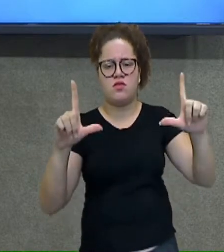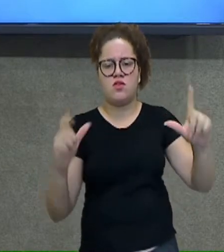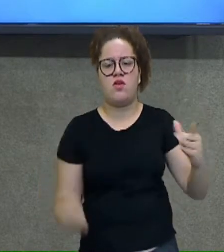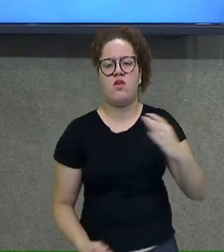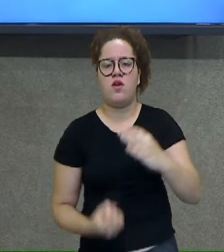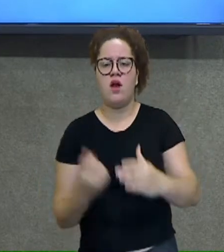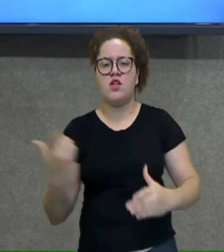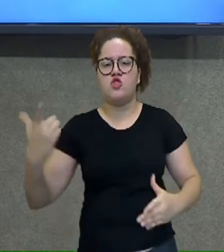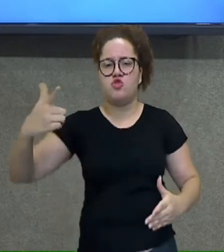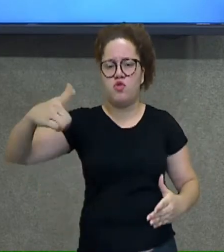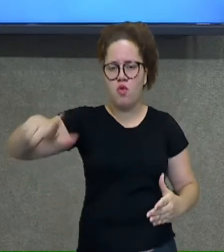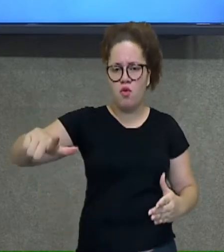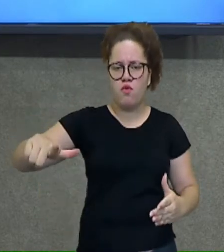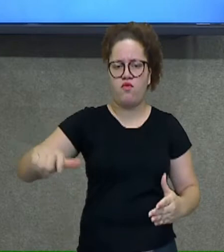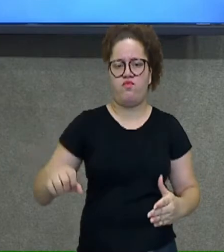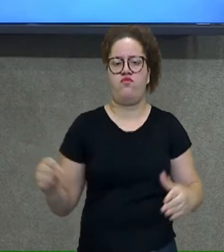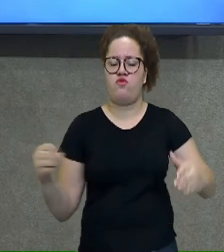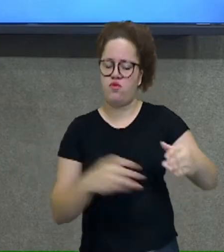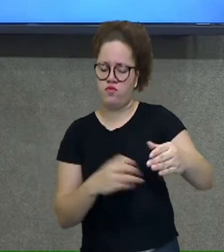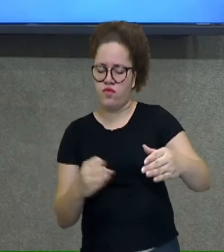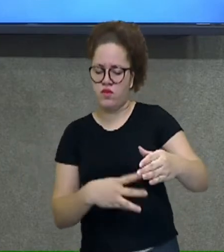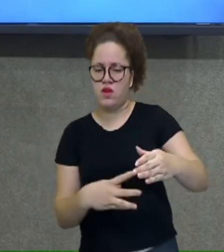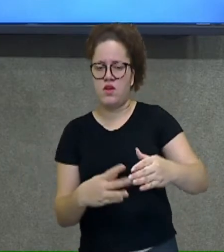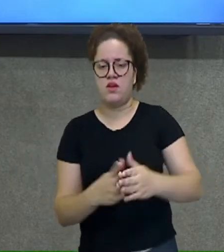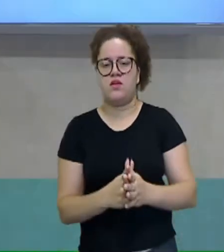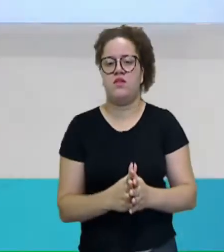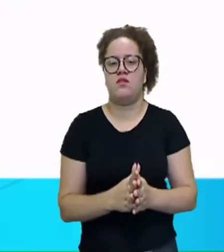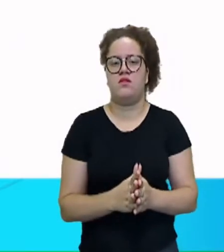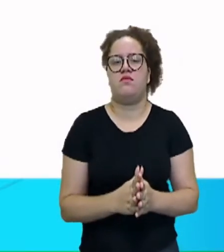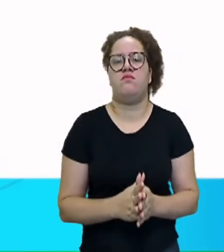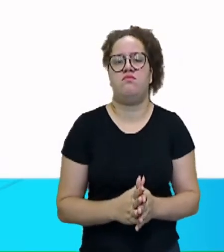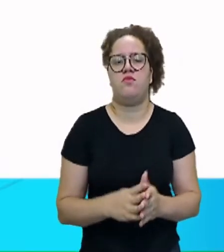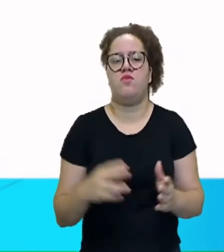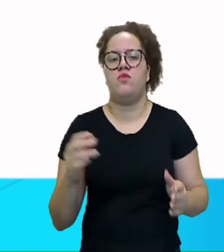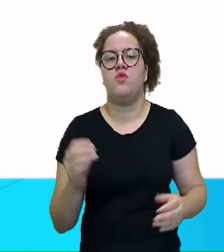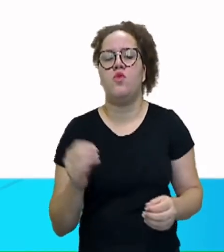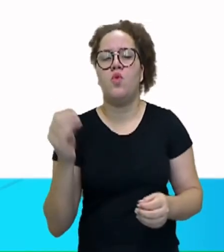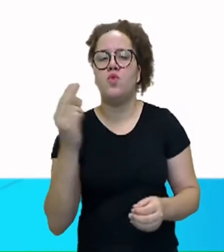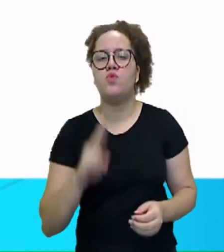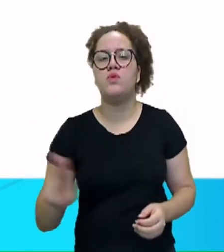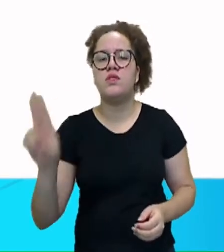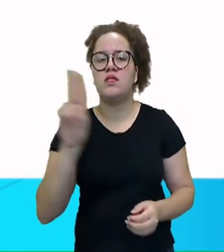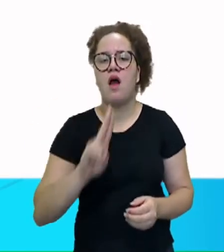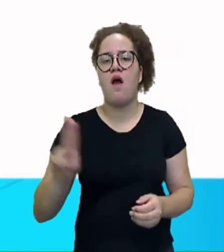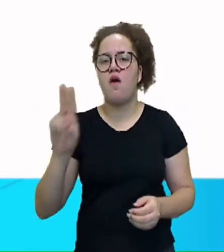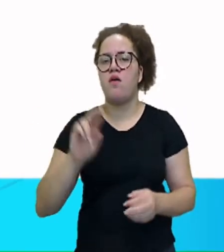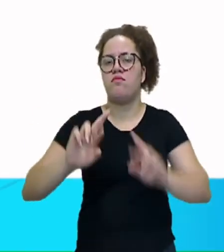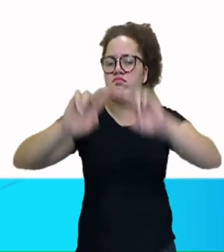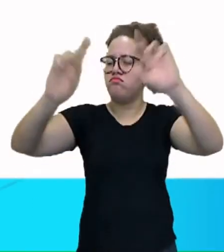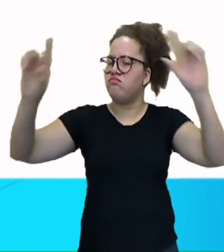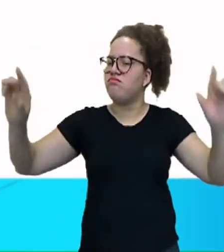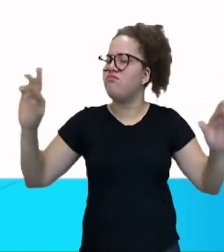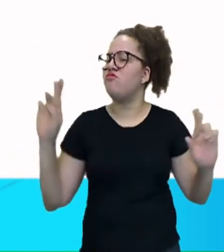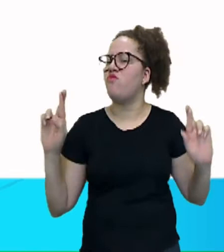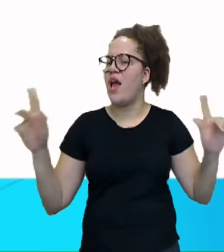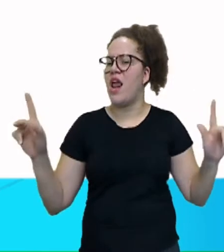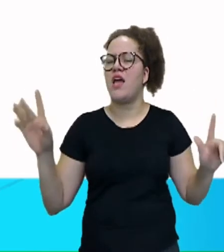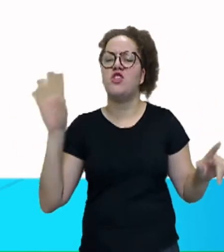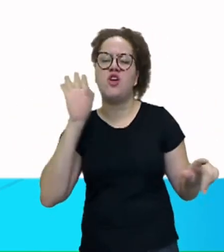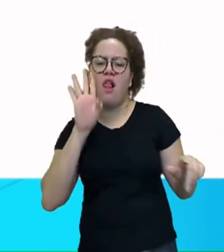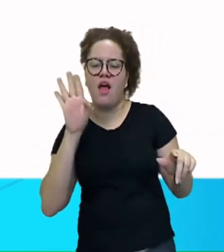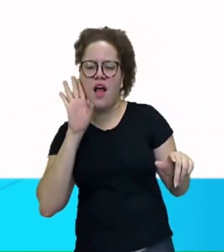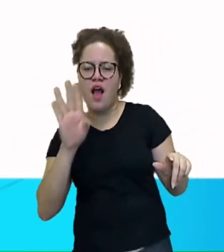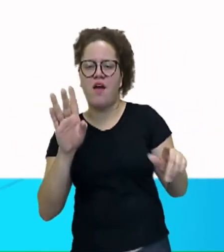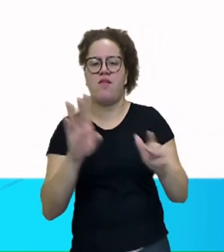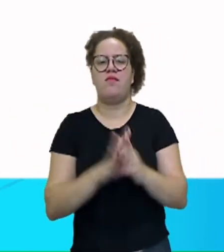Lisa através de geleia, pasta de amendoim. Olha só que legal. Olha só